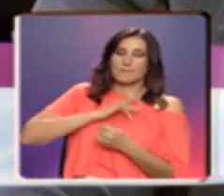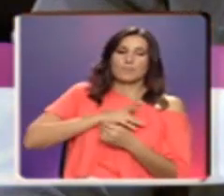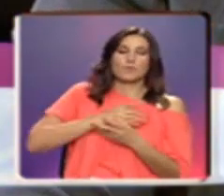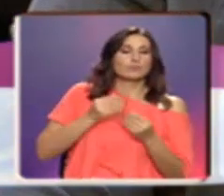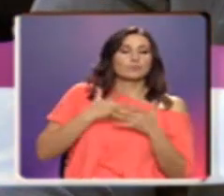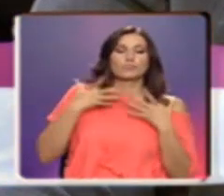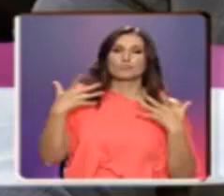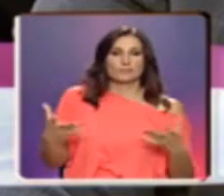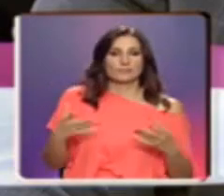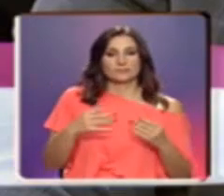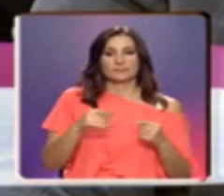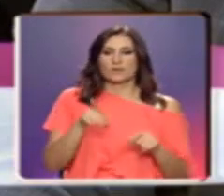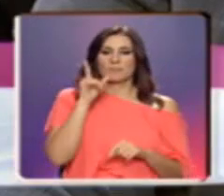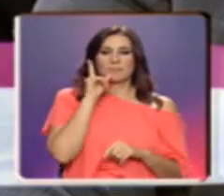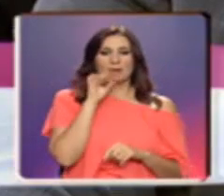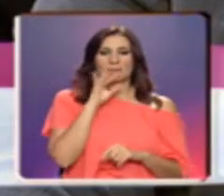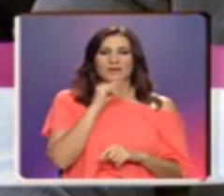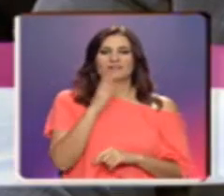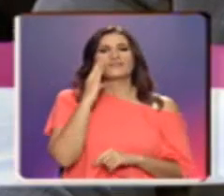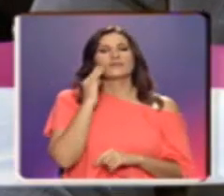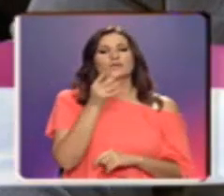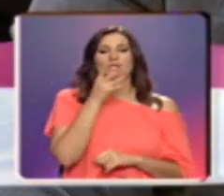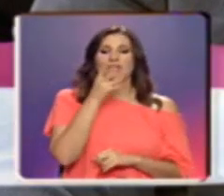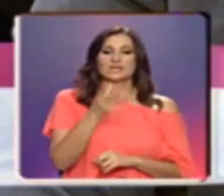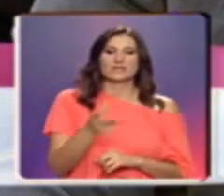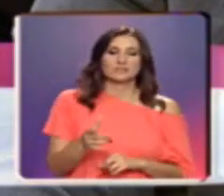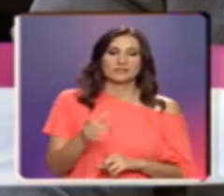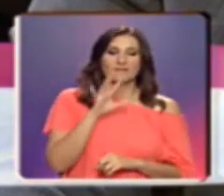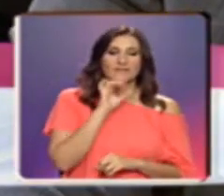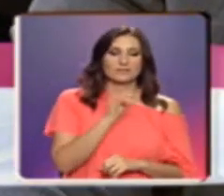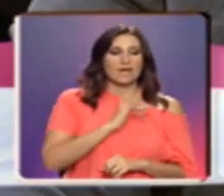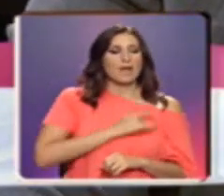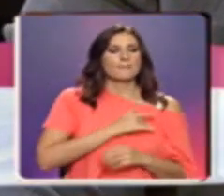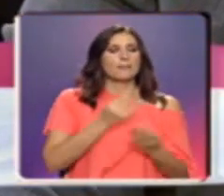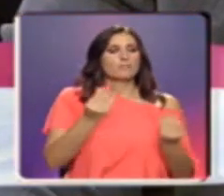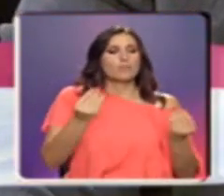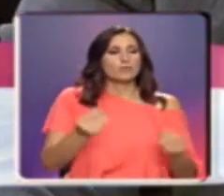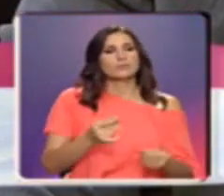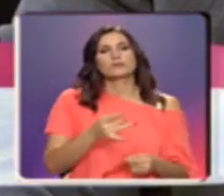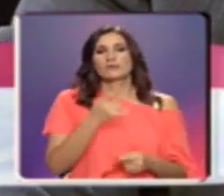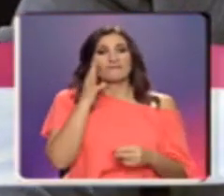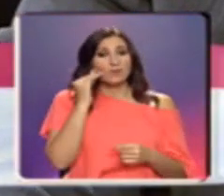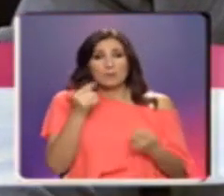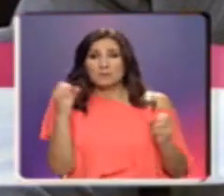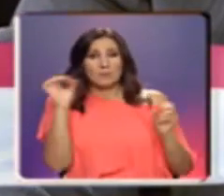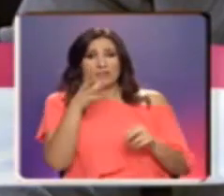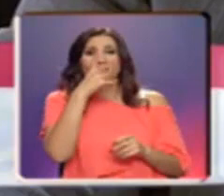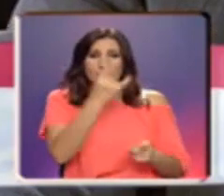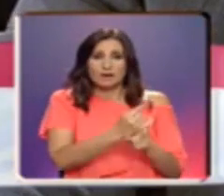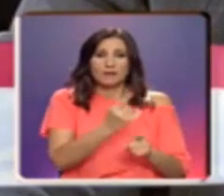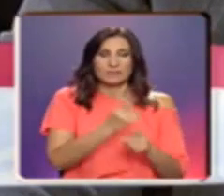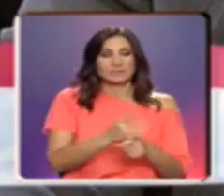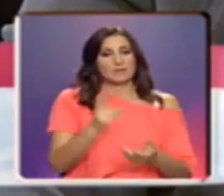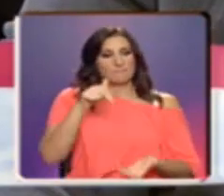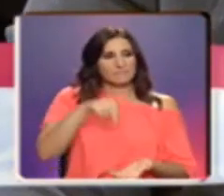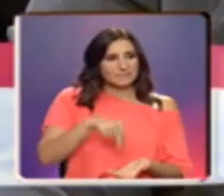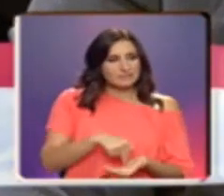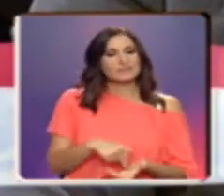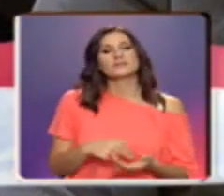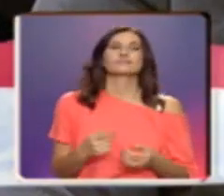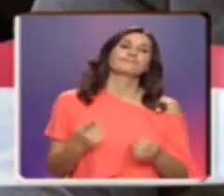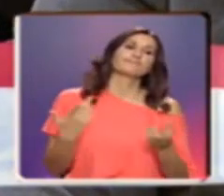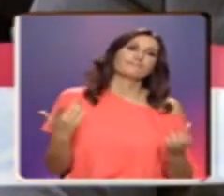grande. Não sou daqueles pais que têm vergonha de dizer aos filhos que os ama muito e que está presente